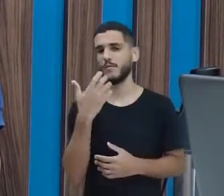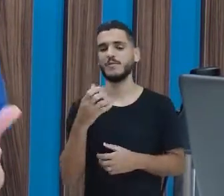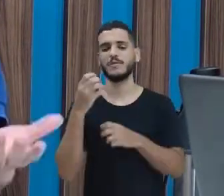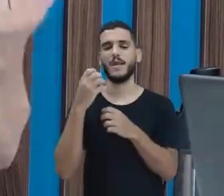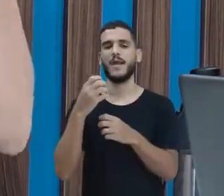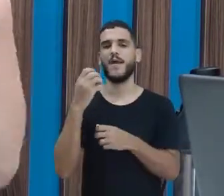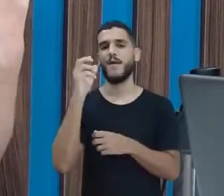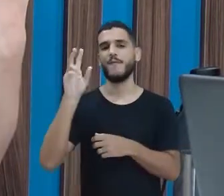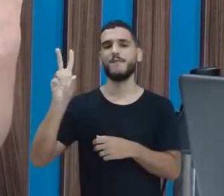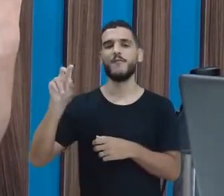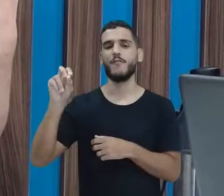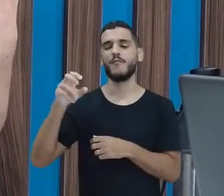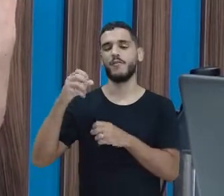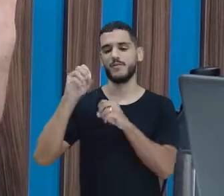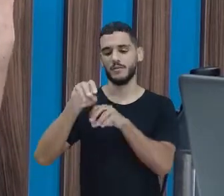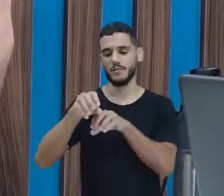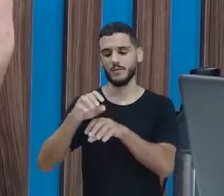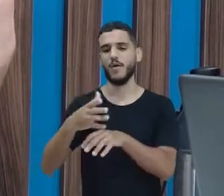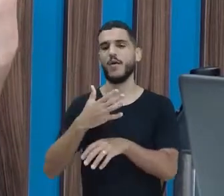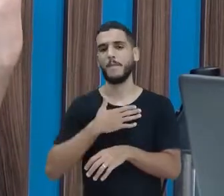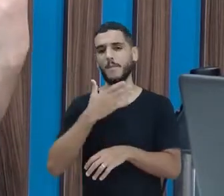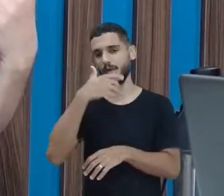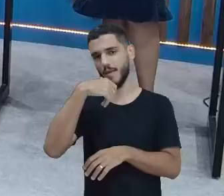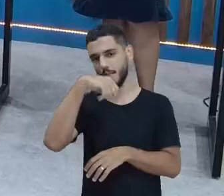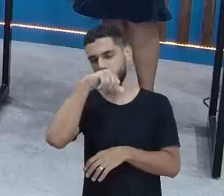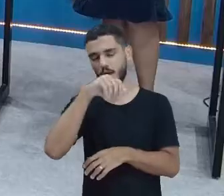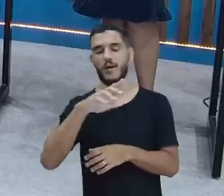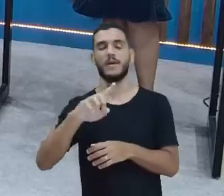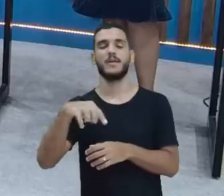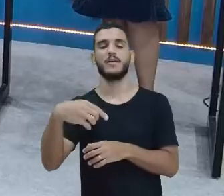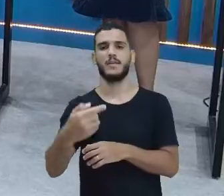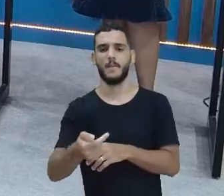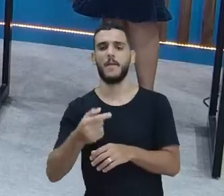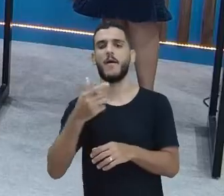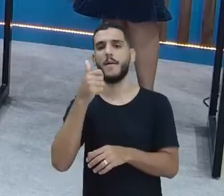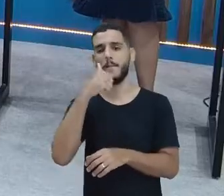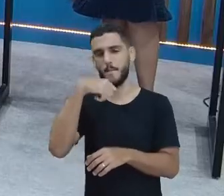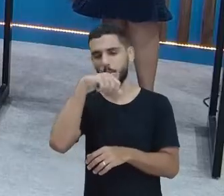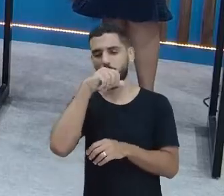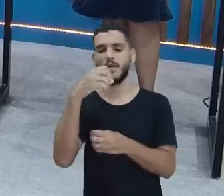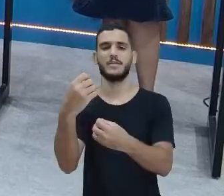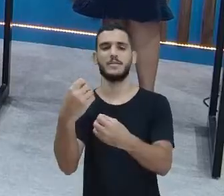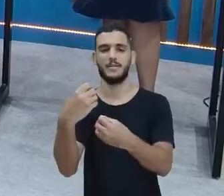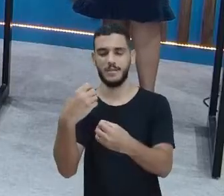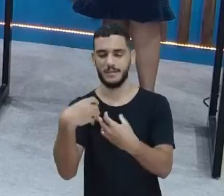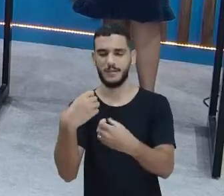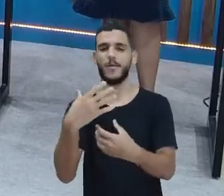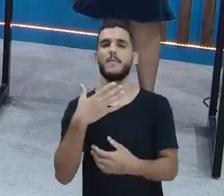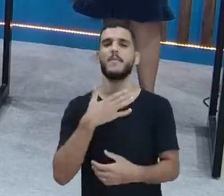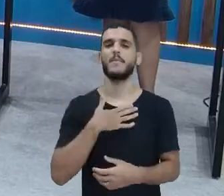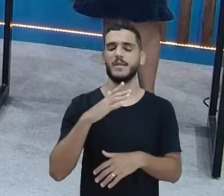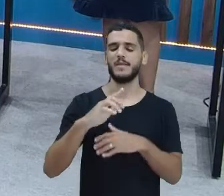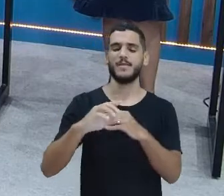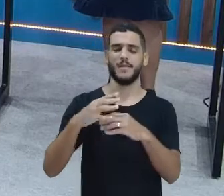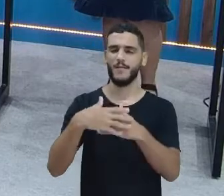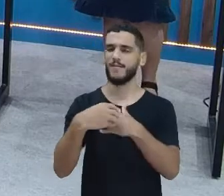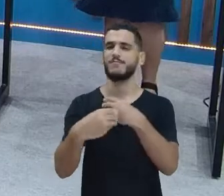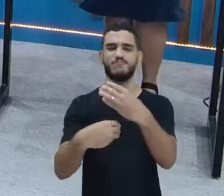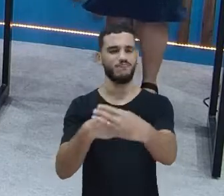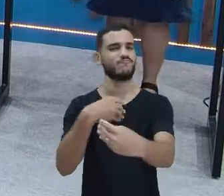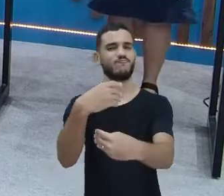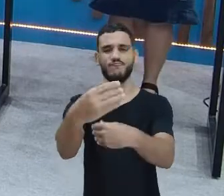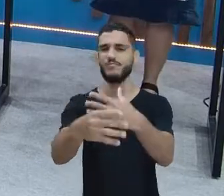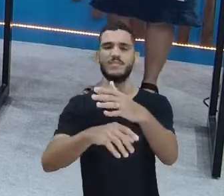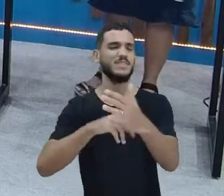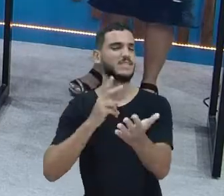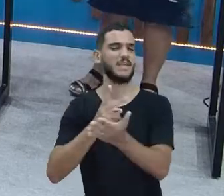mãe, que passou para a gente. Né? Por isso que tem versões diferentes. Exatamente. Tá vendo, professora Abigail? E não é só isso. É? A questão